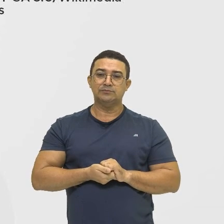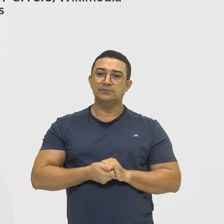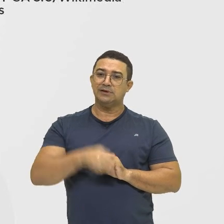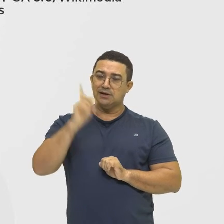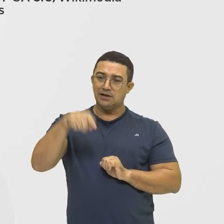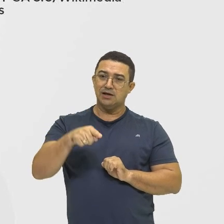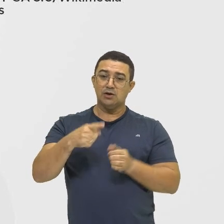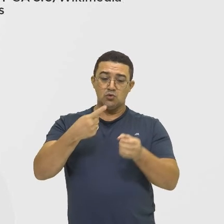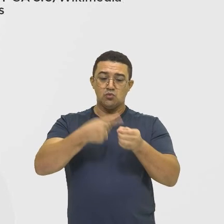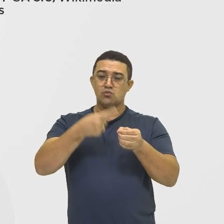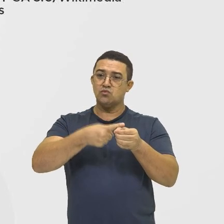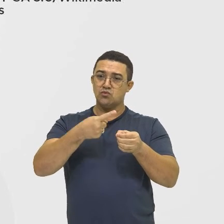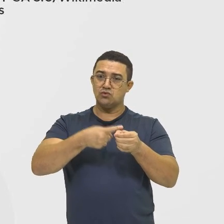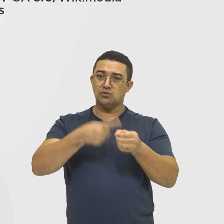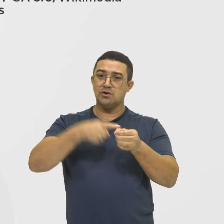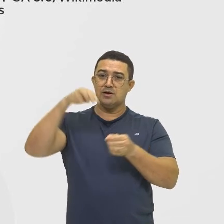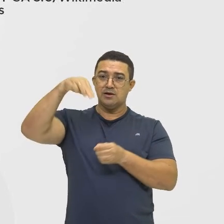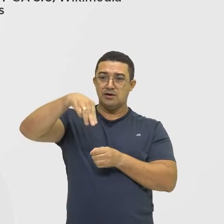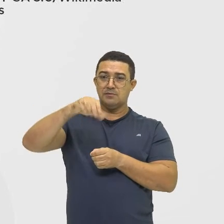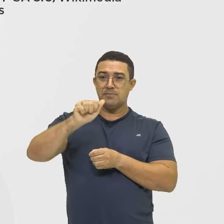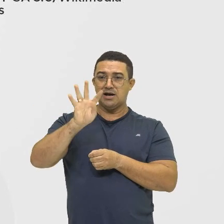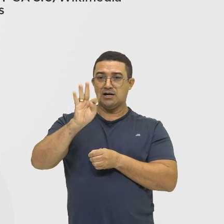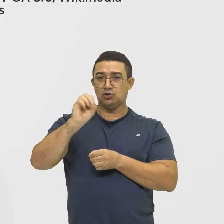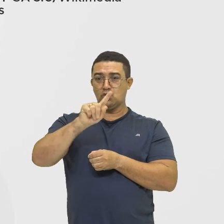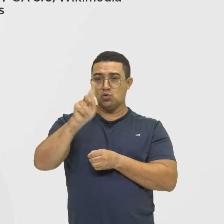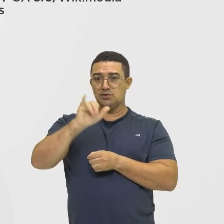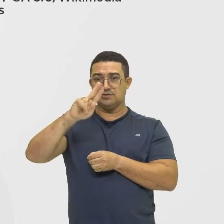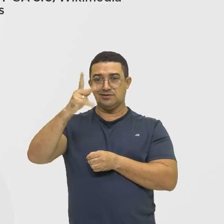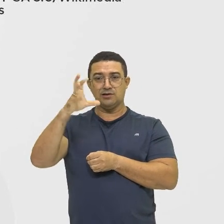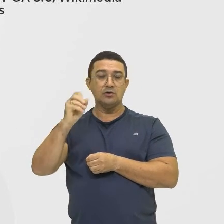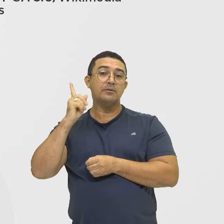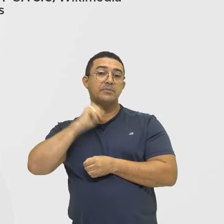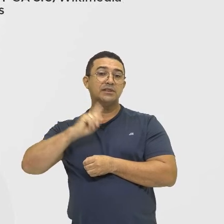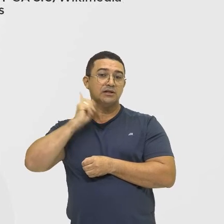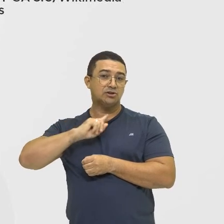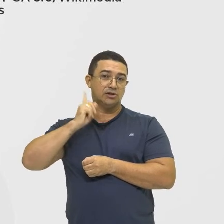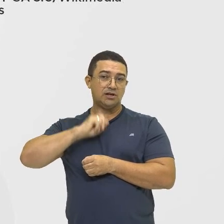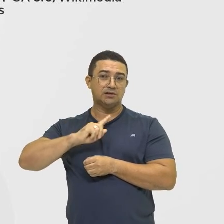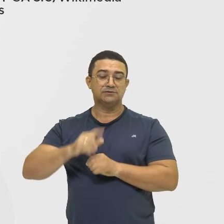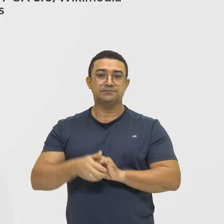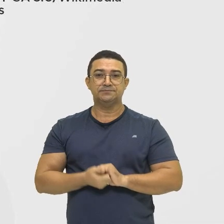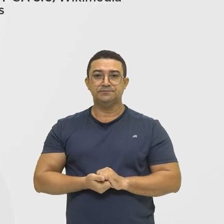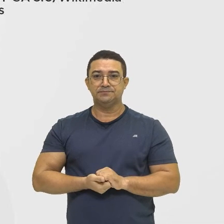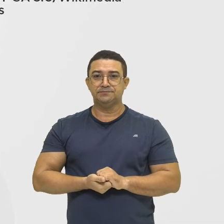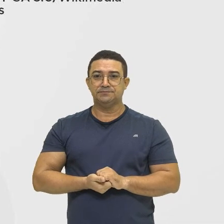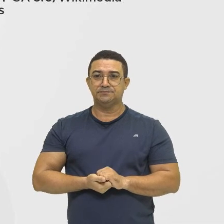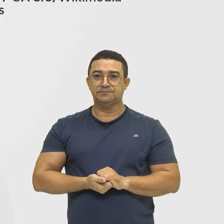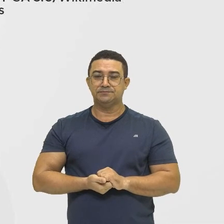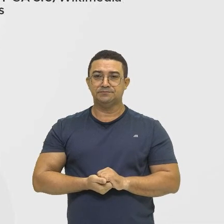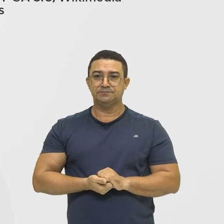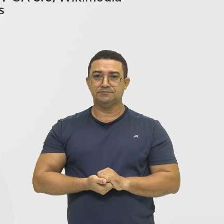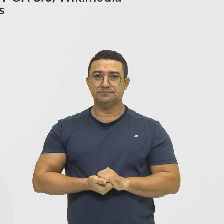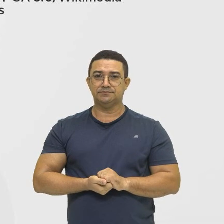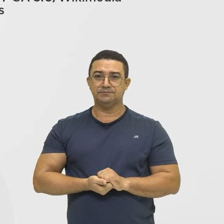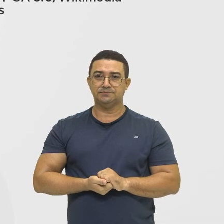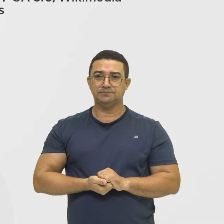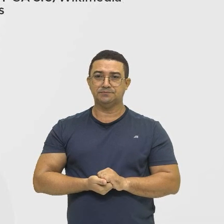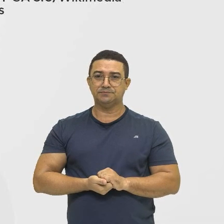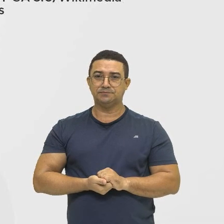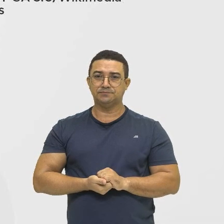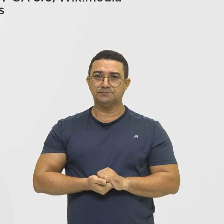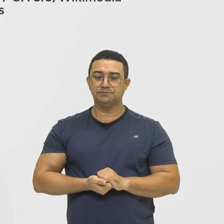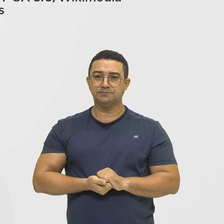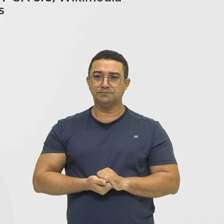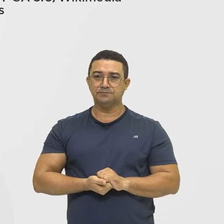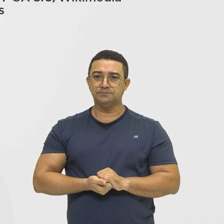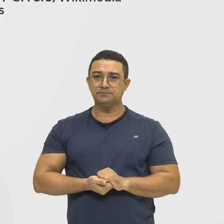município de Matozinhos. Foi tombado pelo Instituto Histórico Nacional, foi tombado pelo Instituto